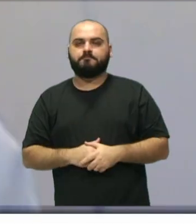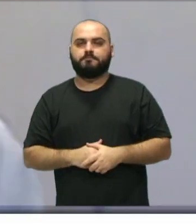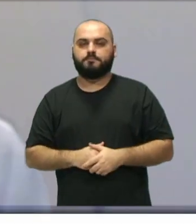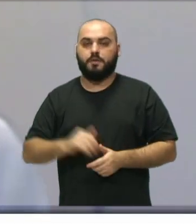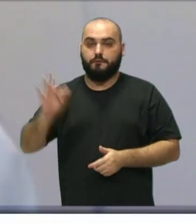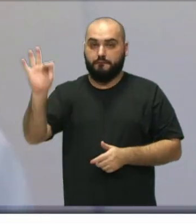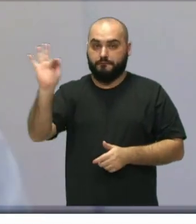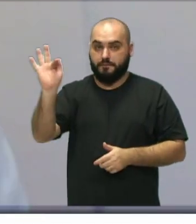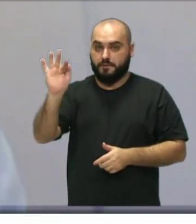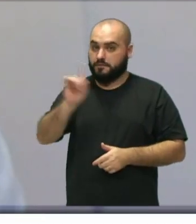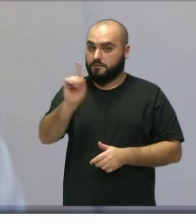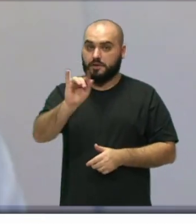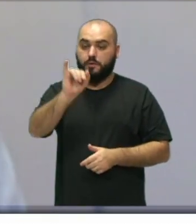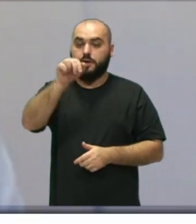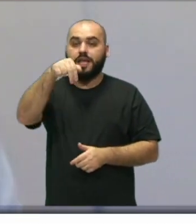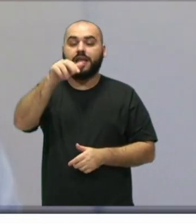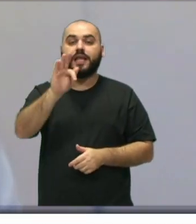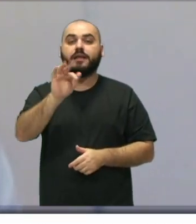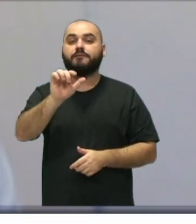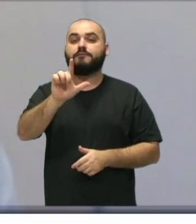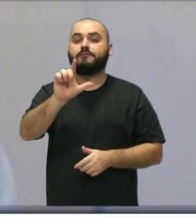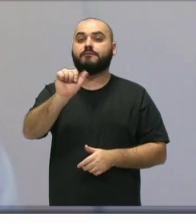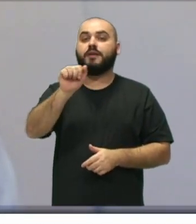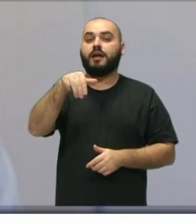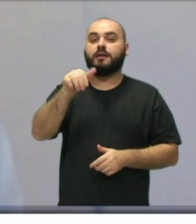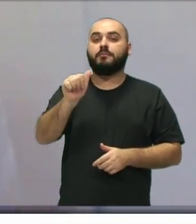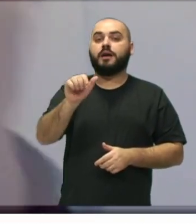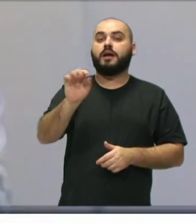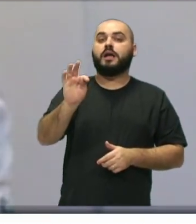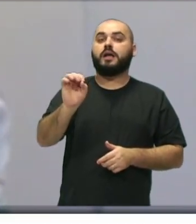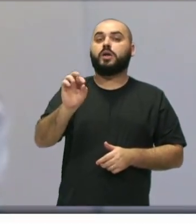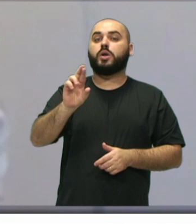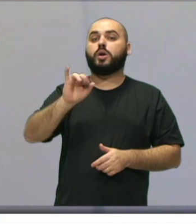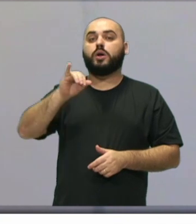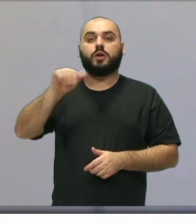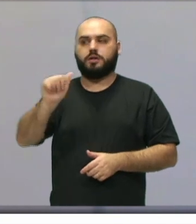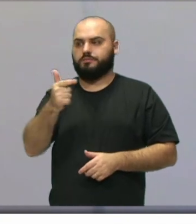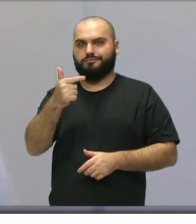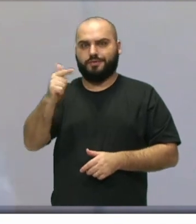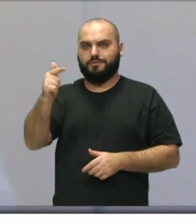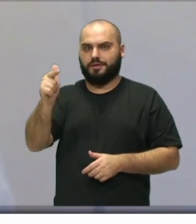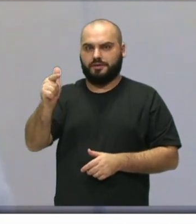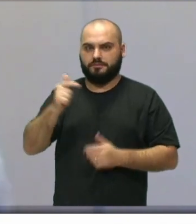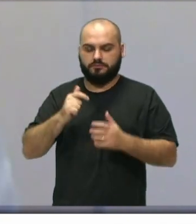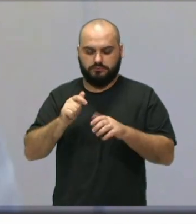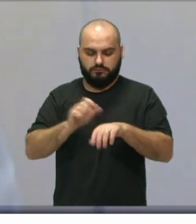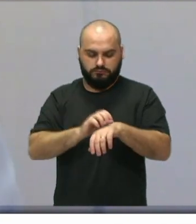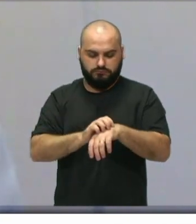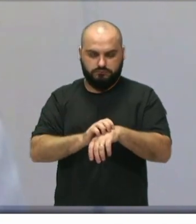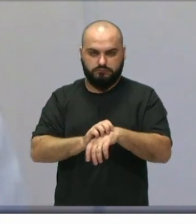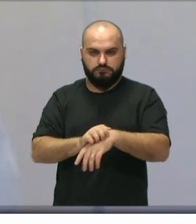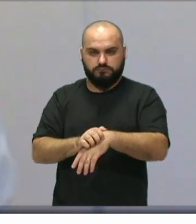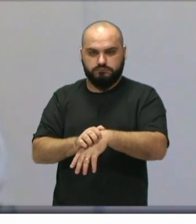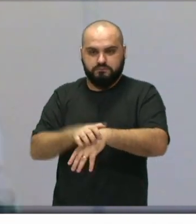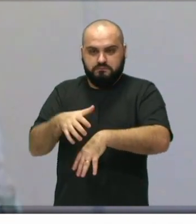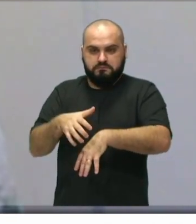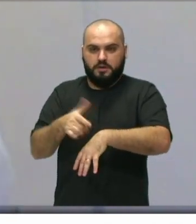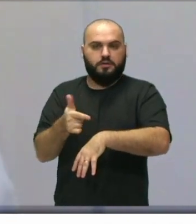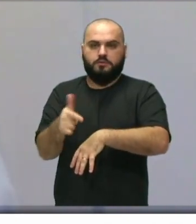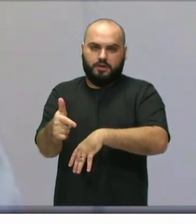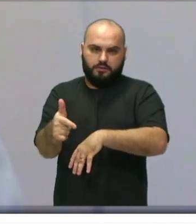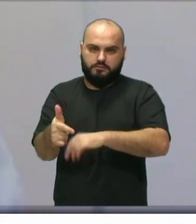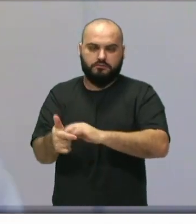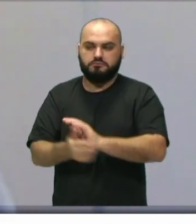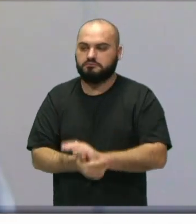não é inflamatória, então eu não tenho uma inflamação. Lembre lá que eu falei, não existe lesão na periferia. Ela não